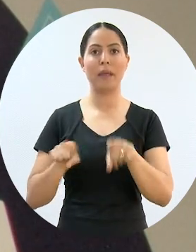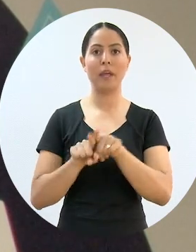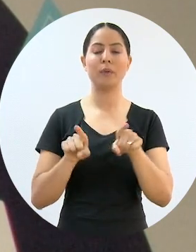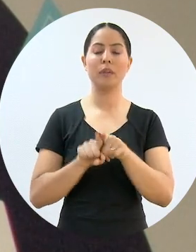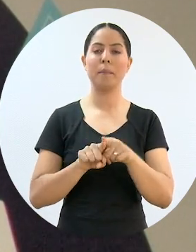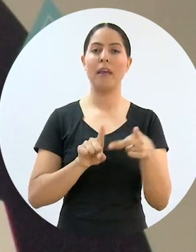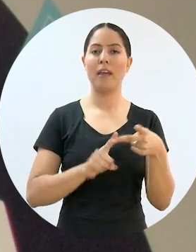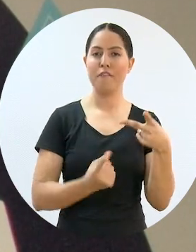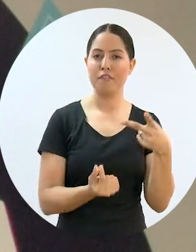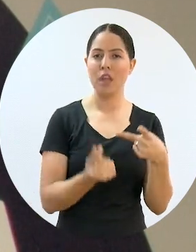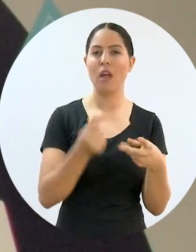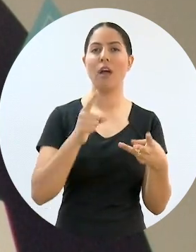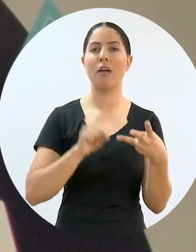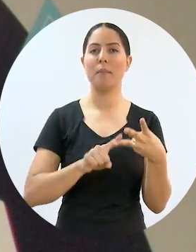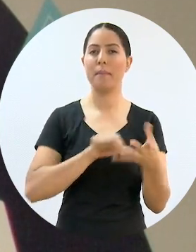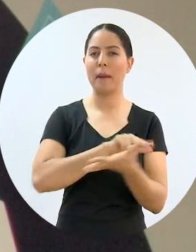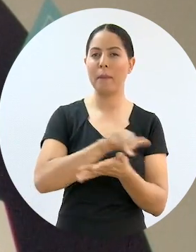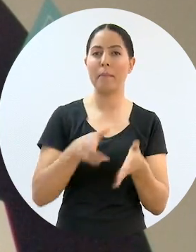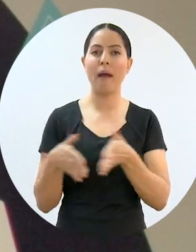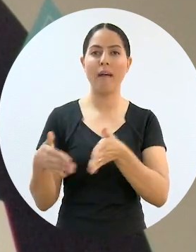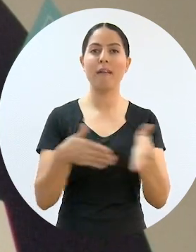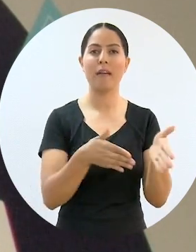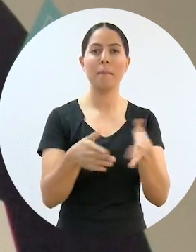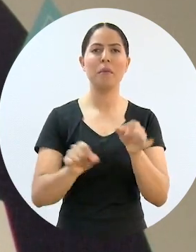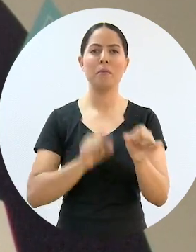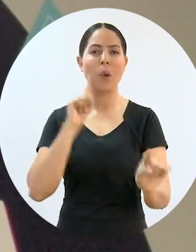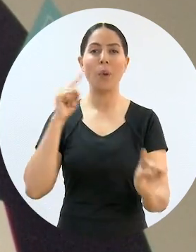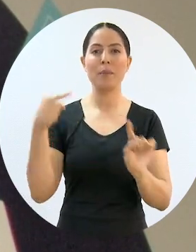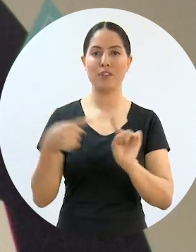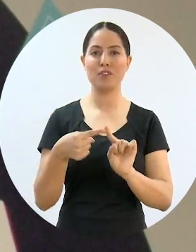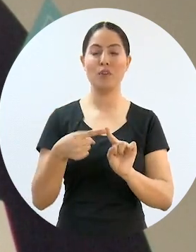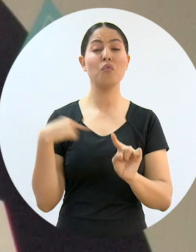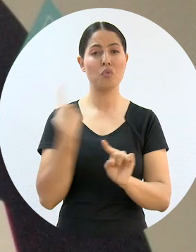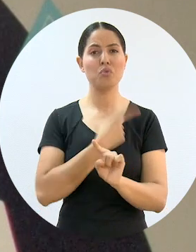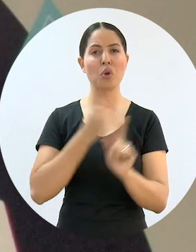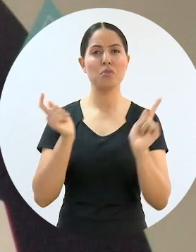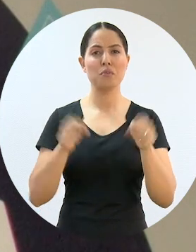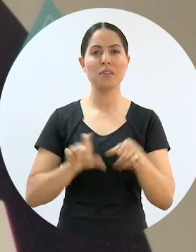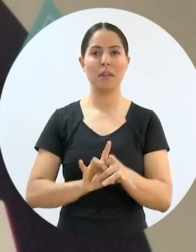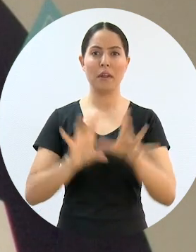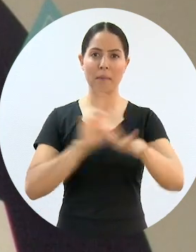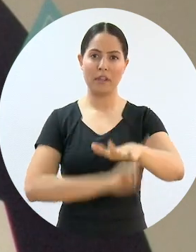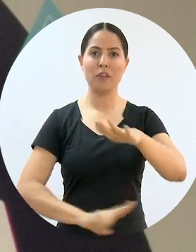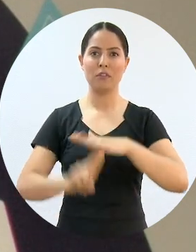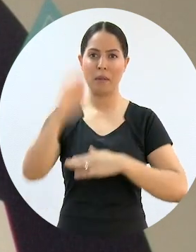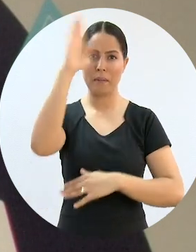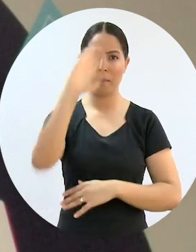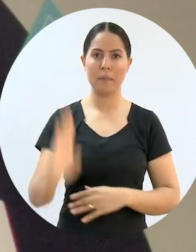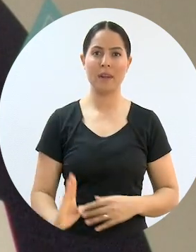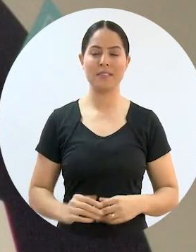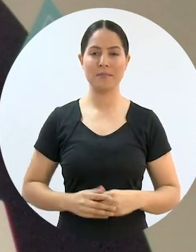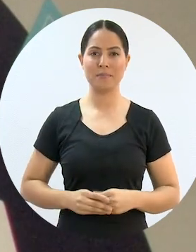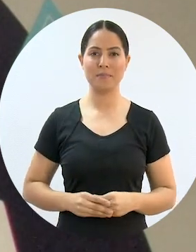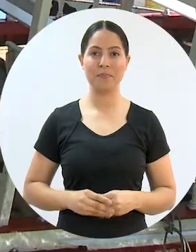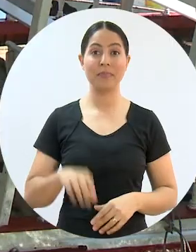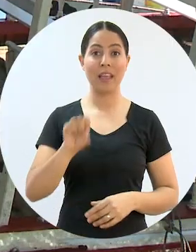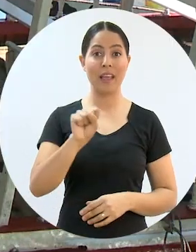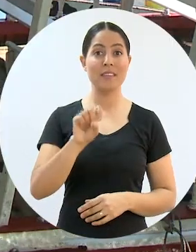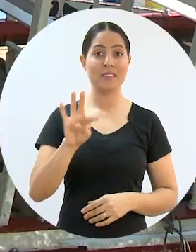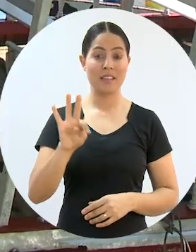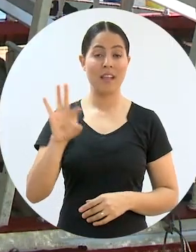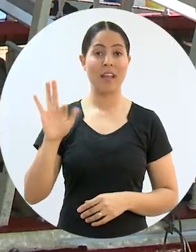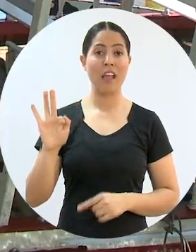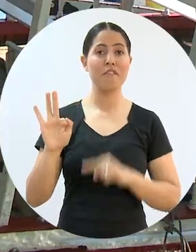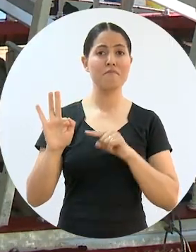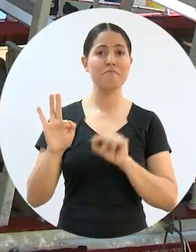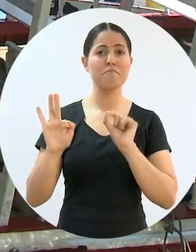dos caminhos a seguir. Saímos daqui certos de que podemos contribuir para ampliar a autonomia universitária no nosso país. O